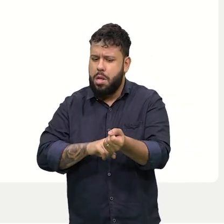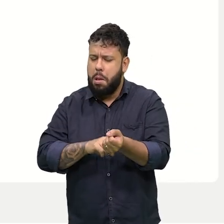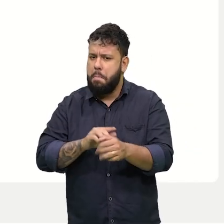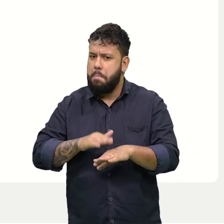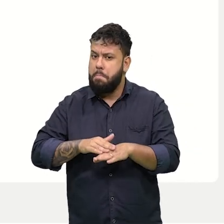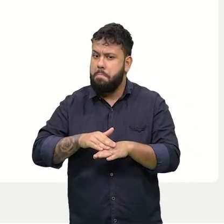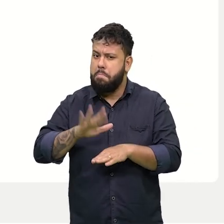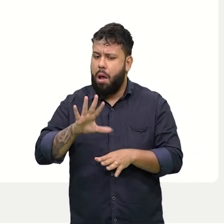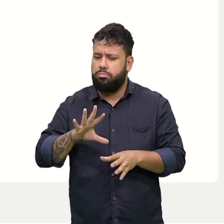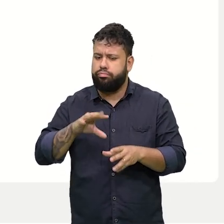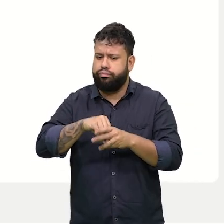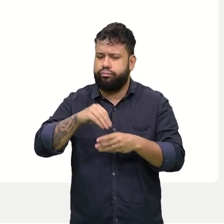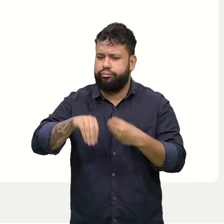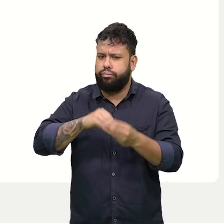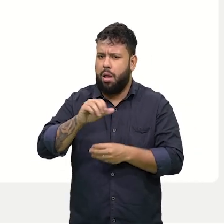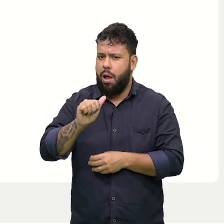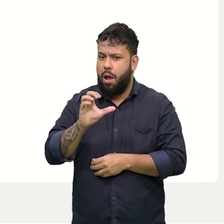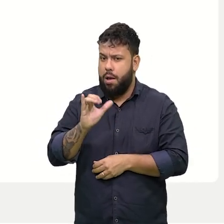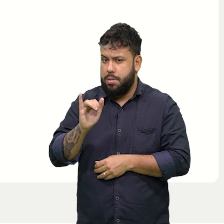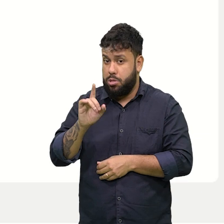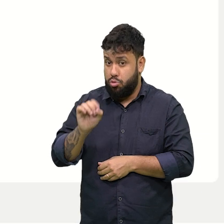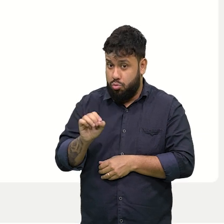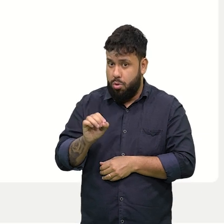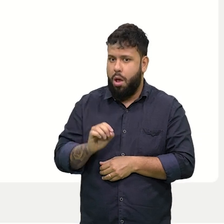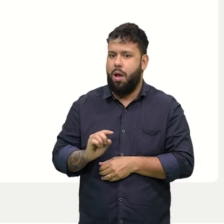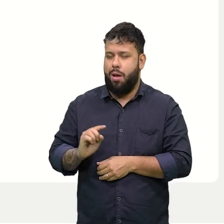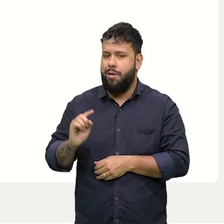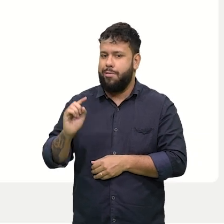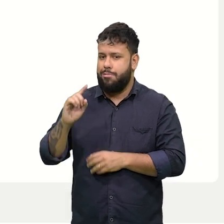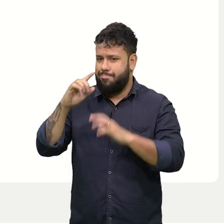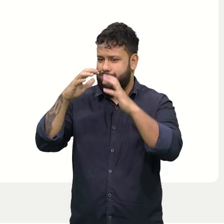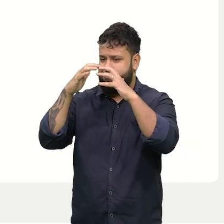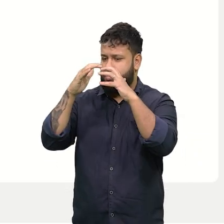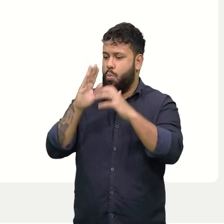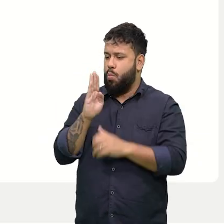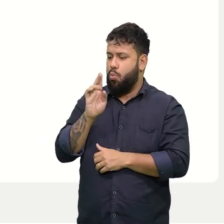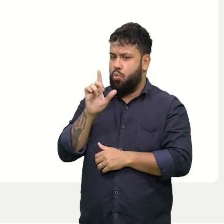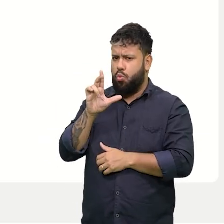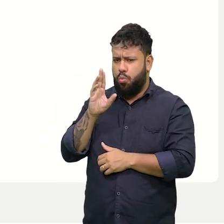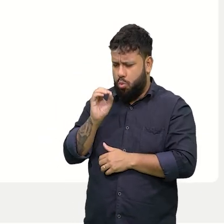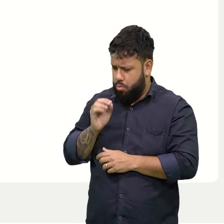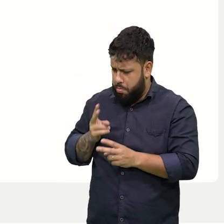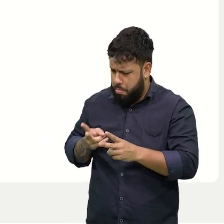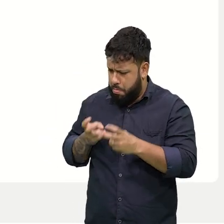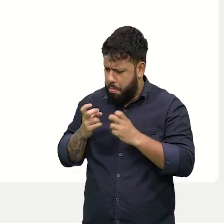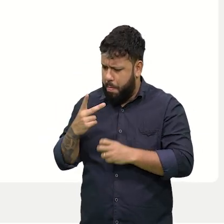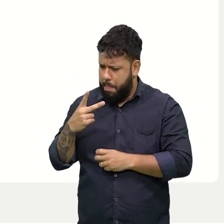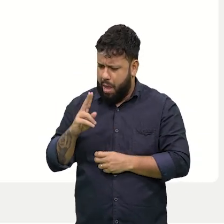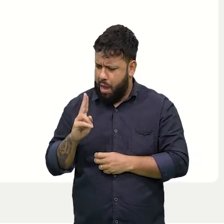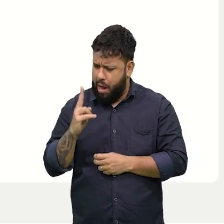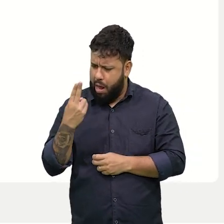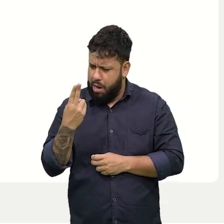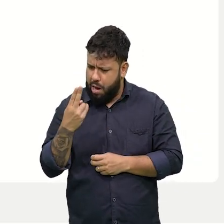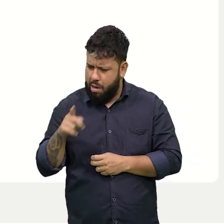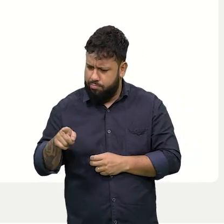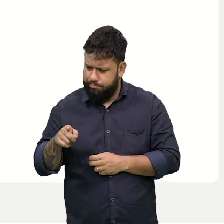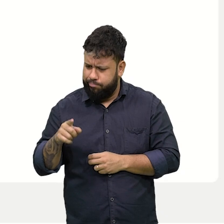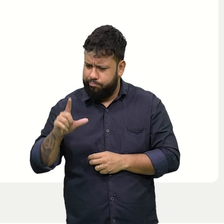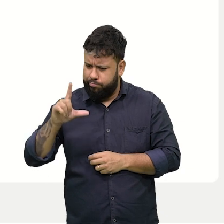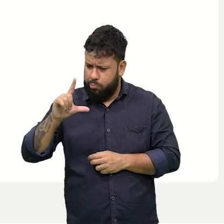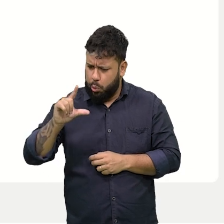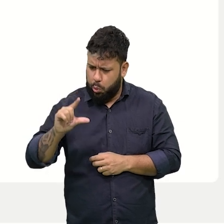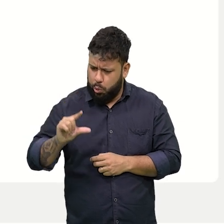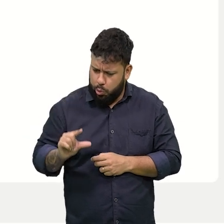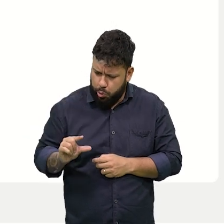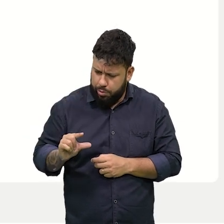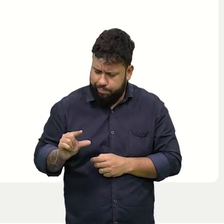mais ácido. O bulbo, então, percebe esse pH mais